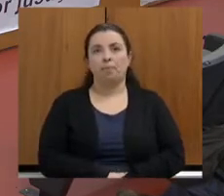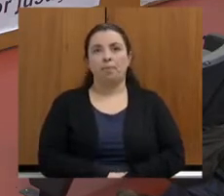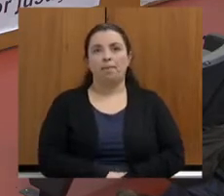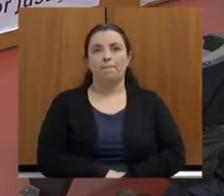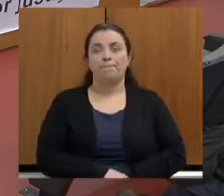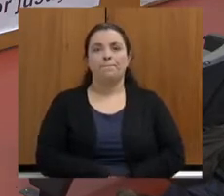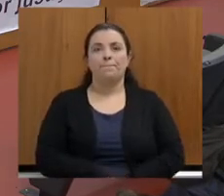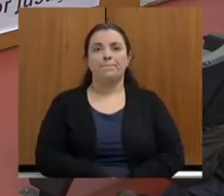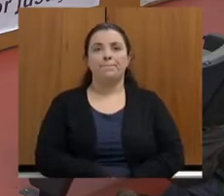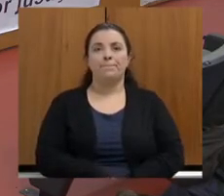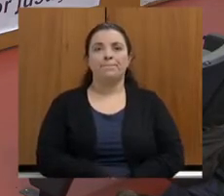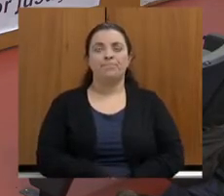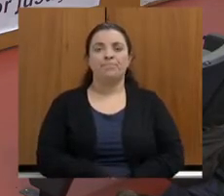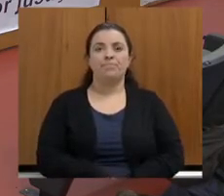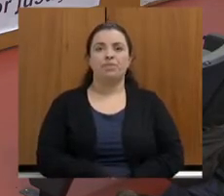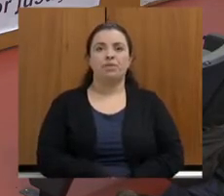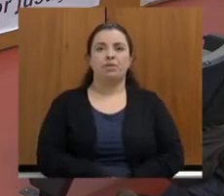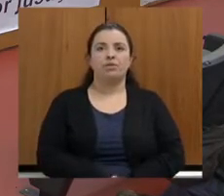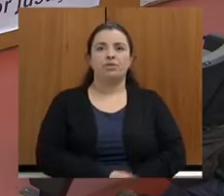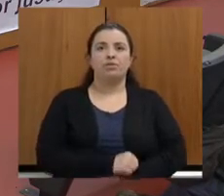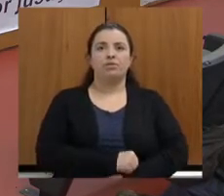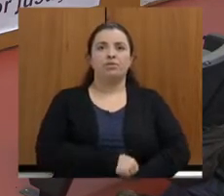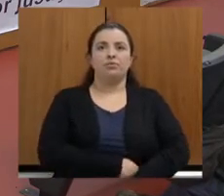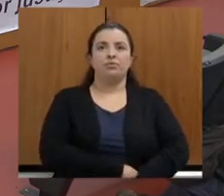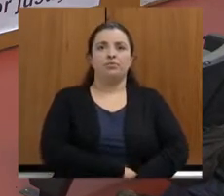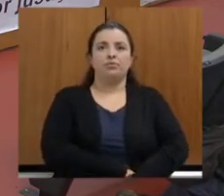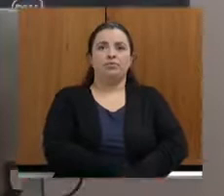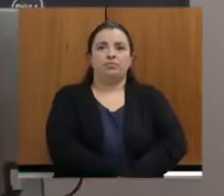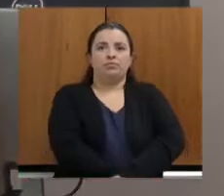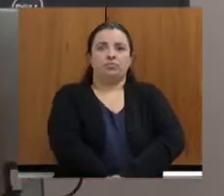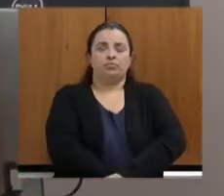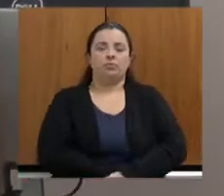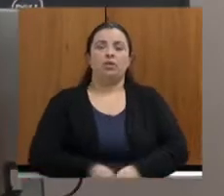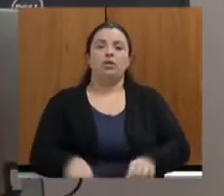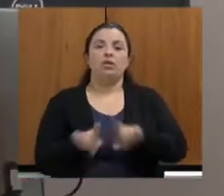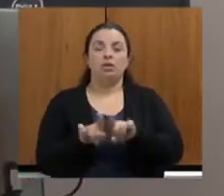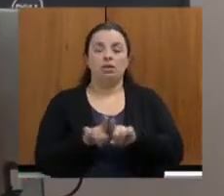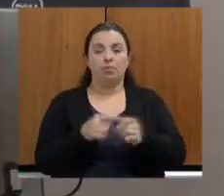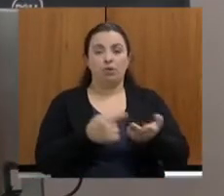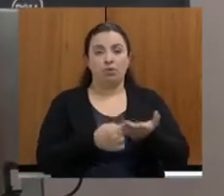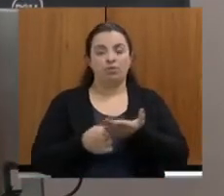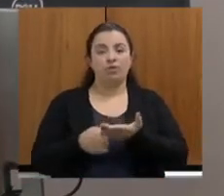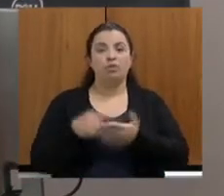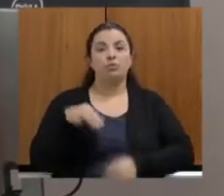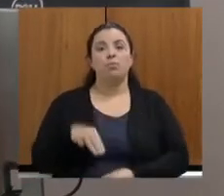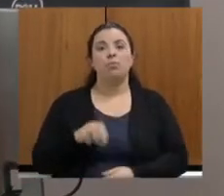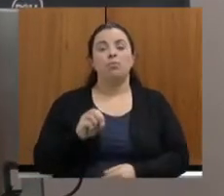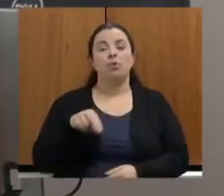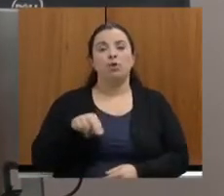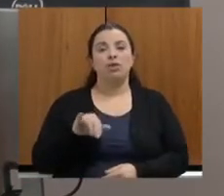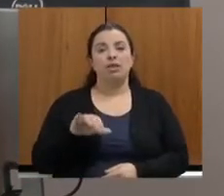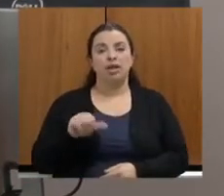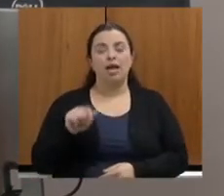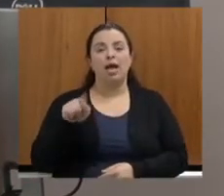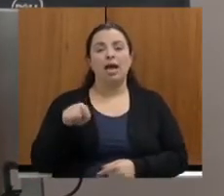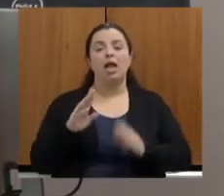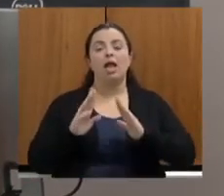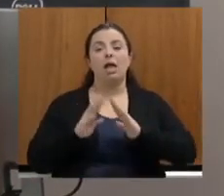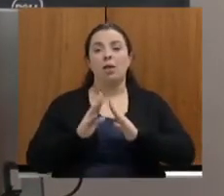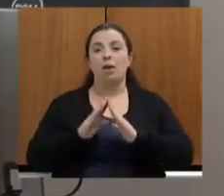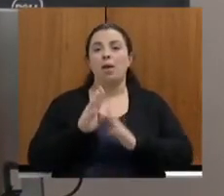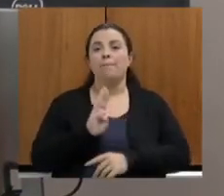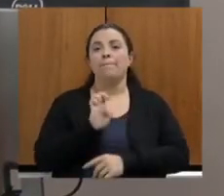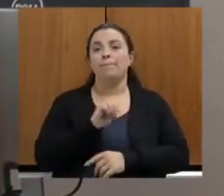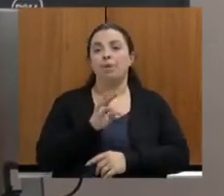e a o e convidamos também Mônica dos Santos moradora de Bento Rodrigues